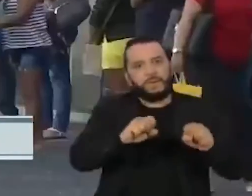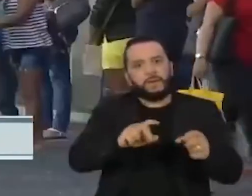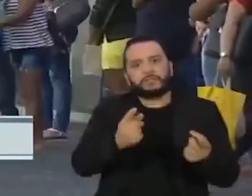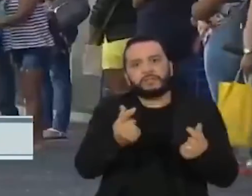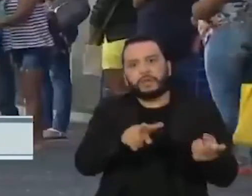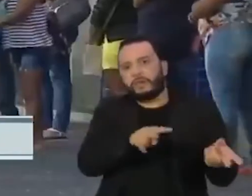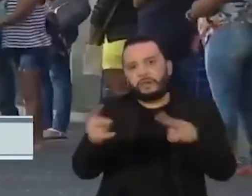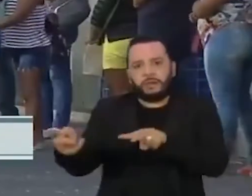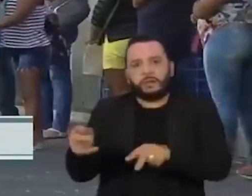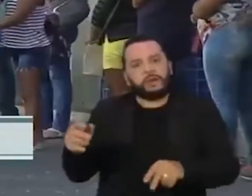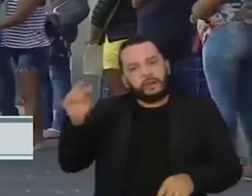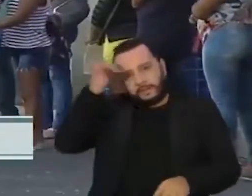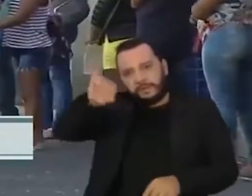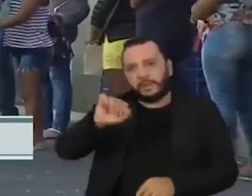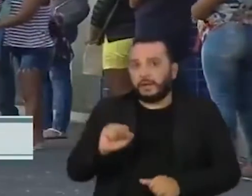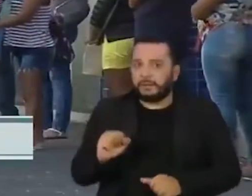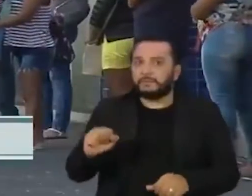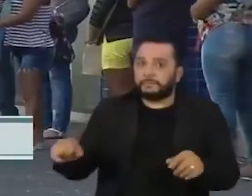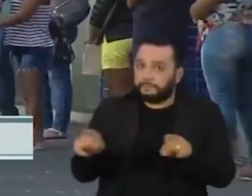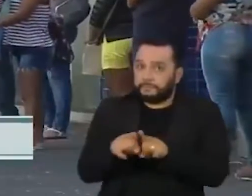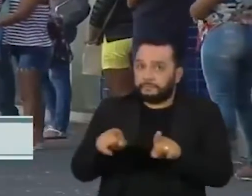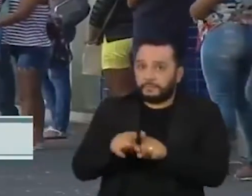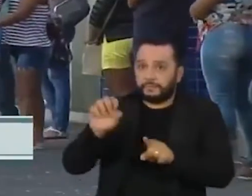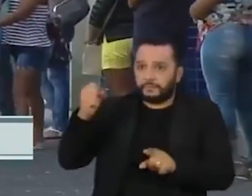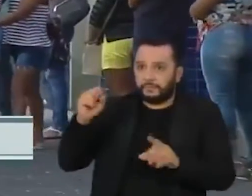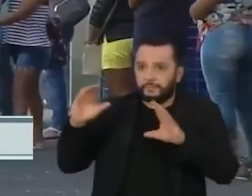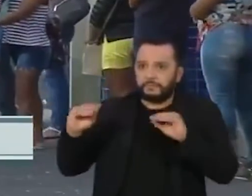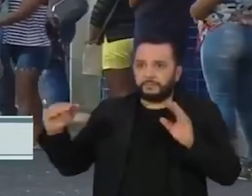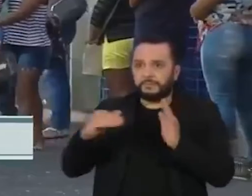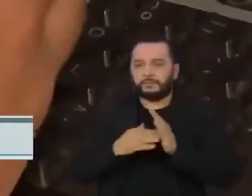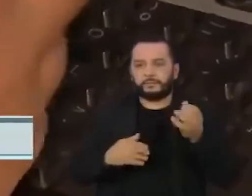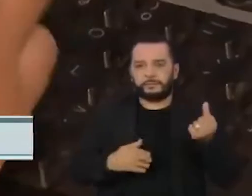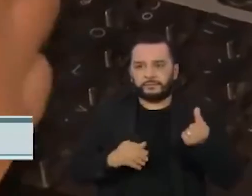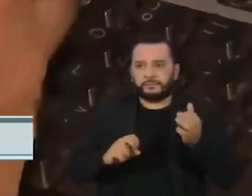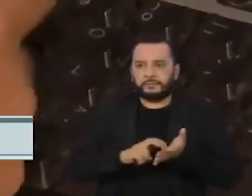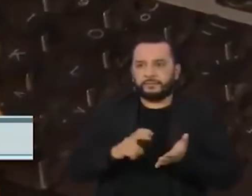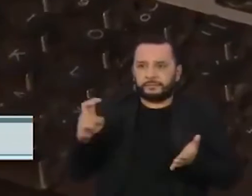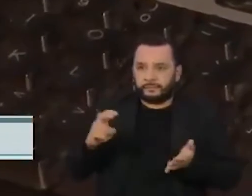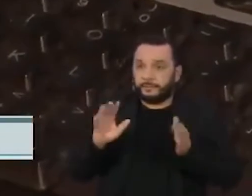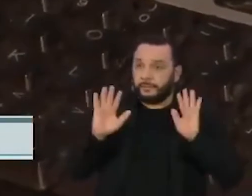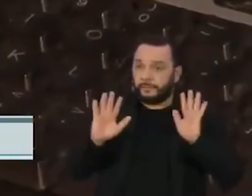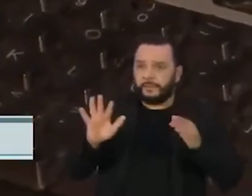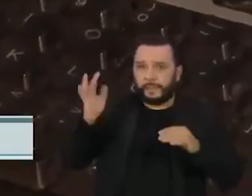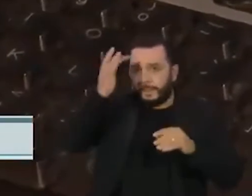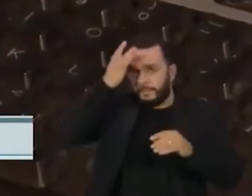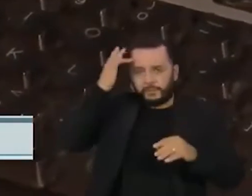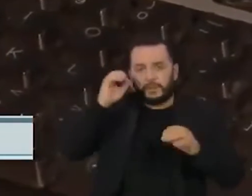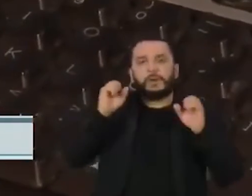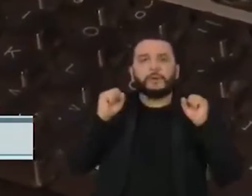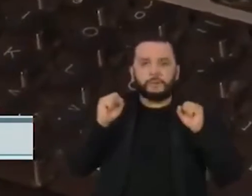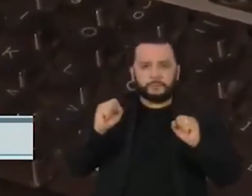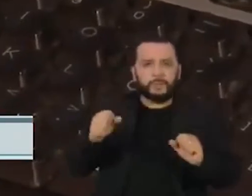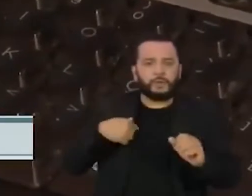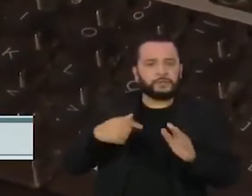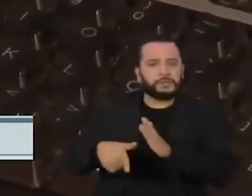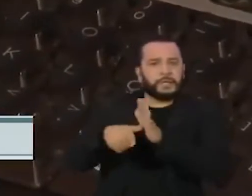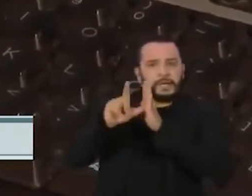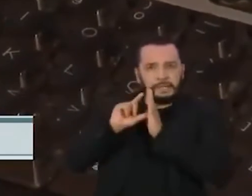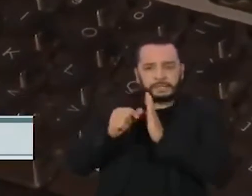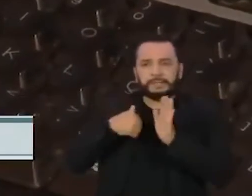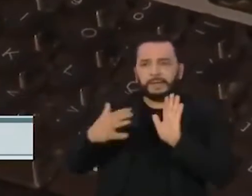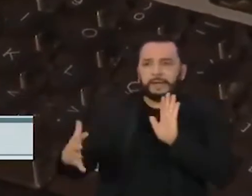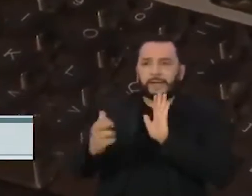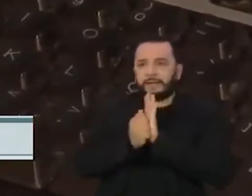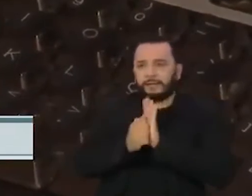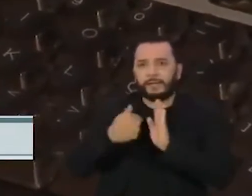a medida Vale das 8 horas da noite às 6 horas da manhã mas os clientes poderão com antecedência